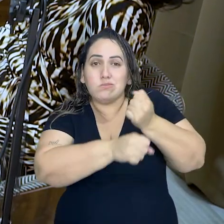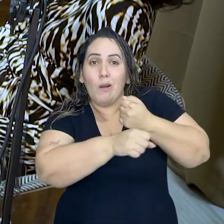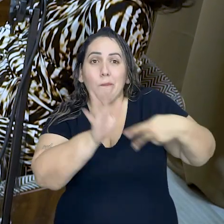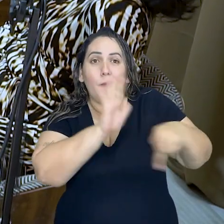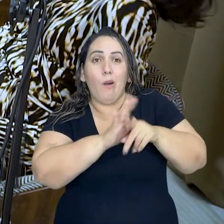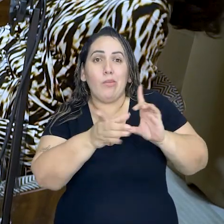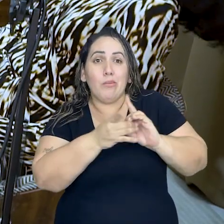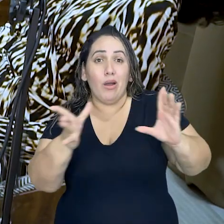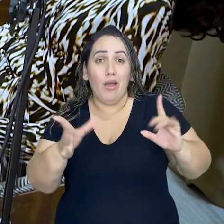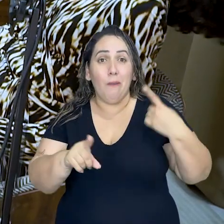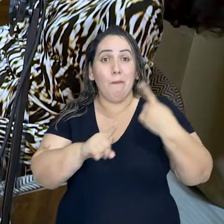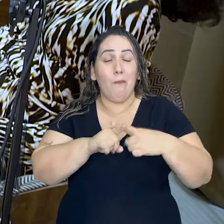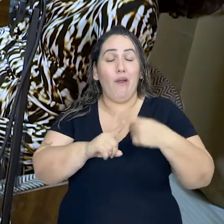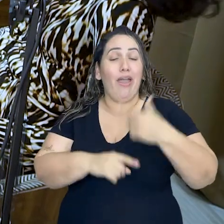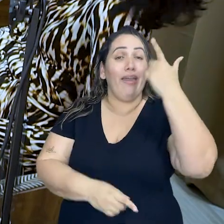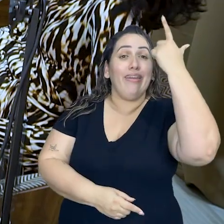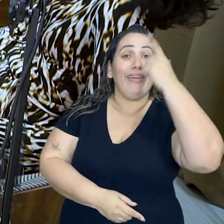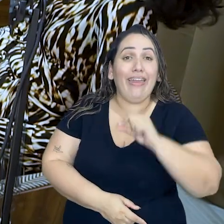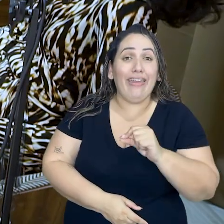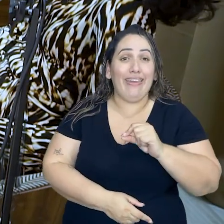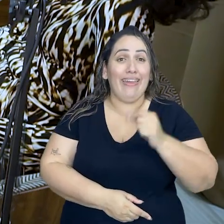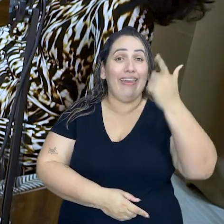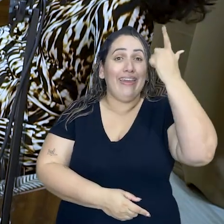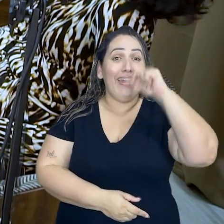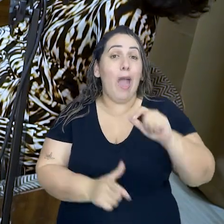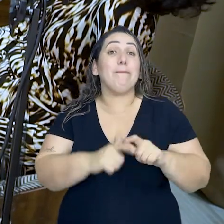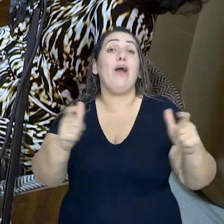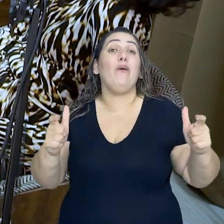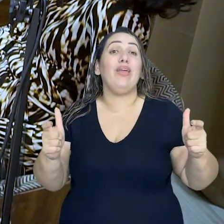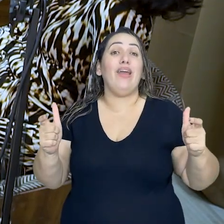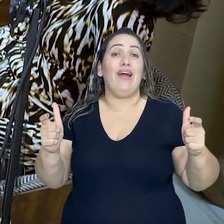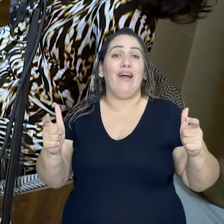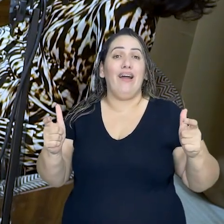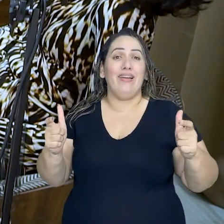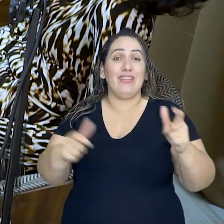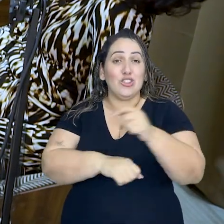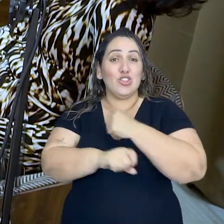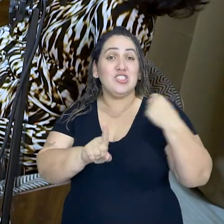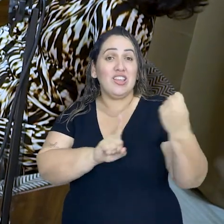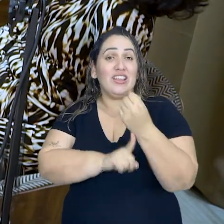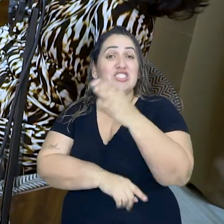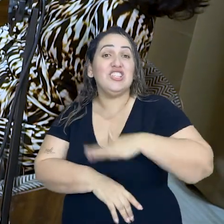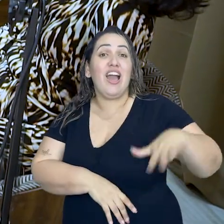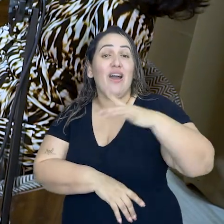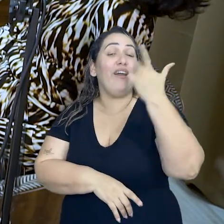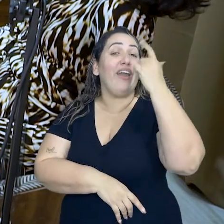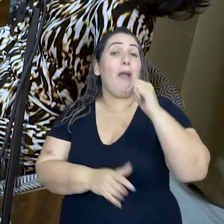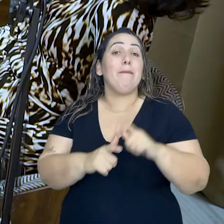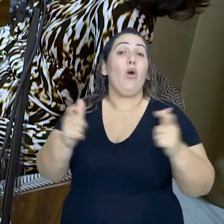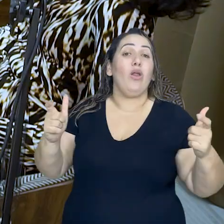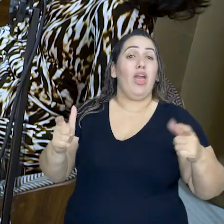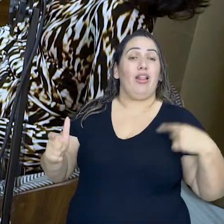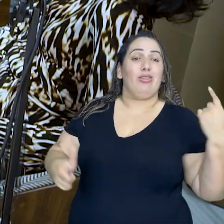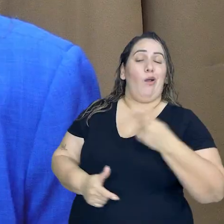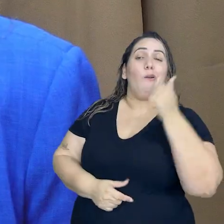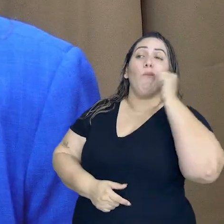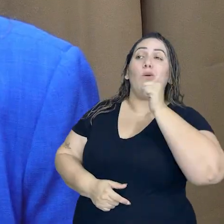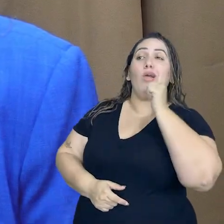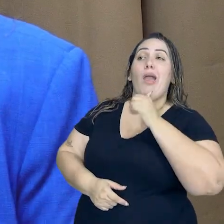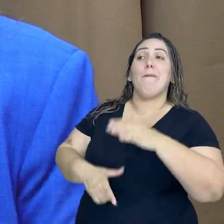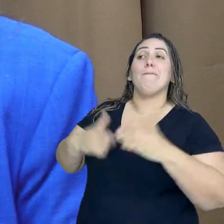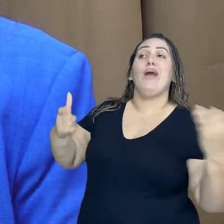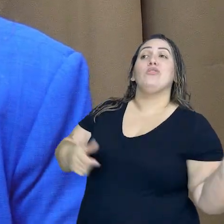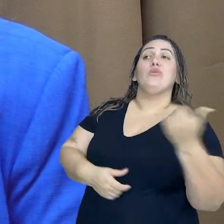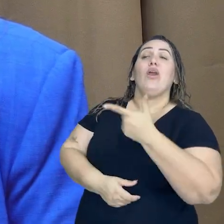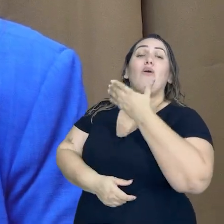estrutural também envolvido, o machismo né? Estrutural todo, né, que vem e de uma cultura extremamente arraigada. Né? Então,